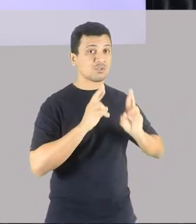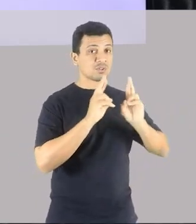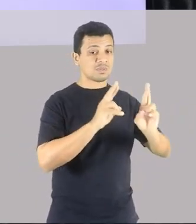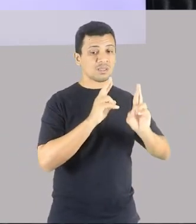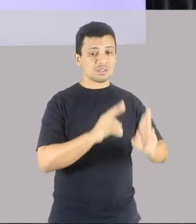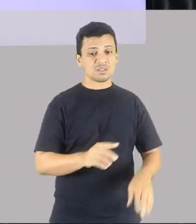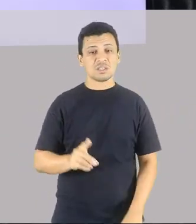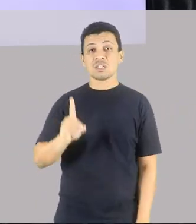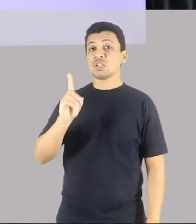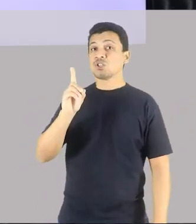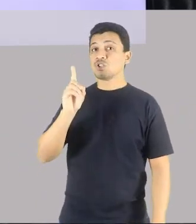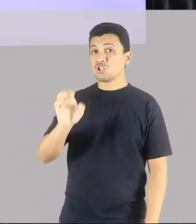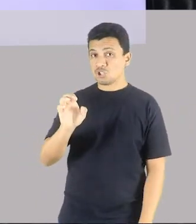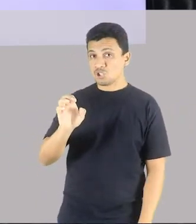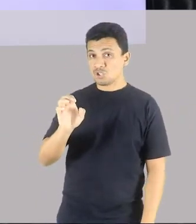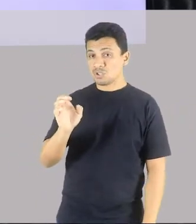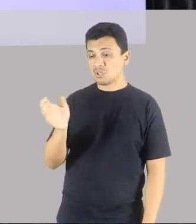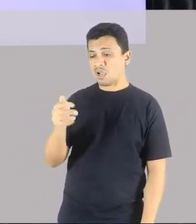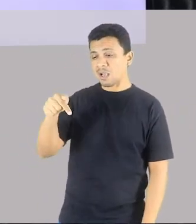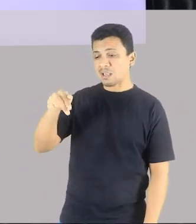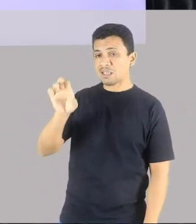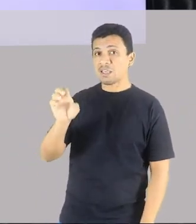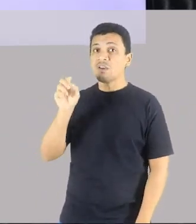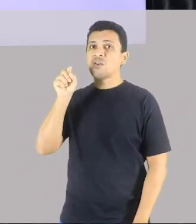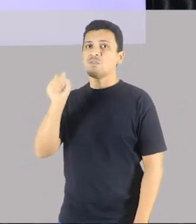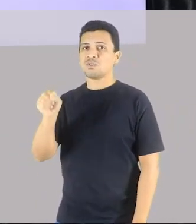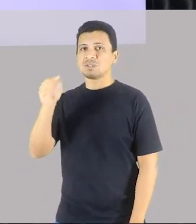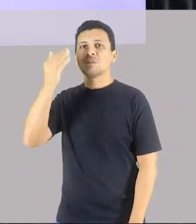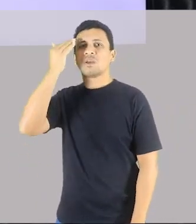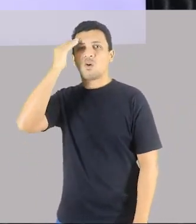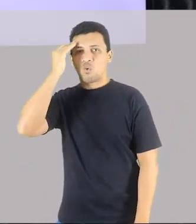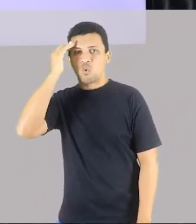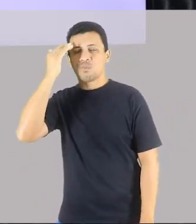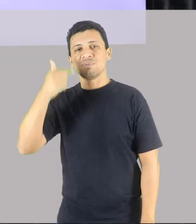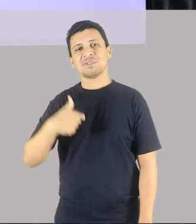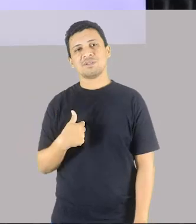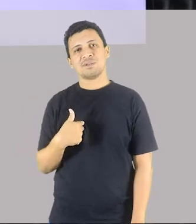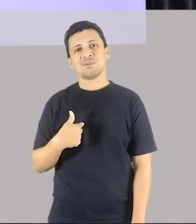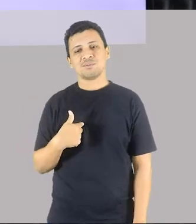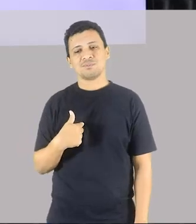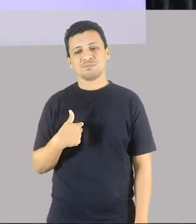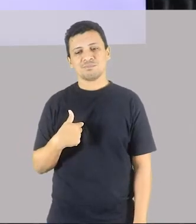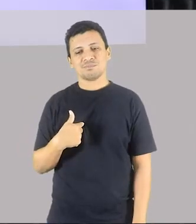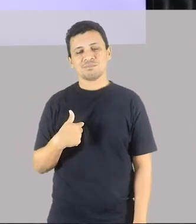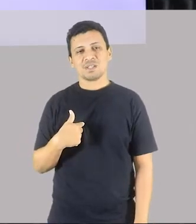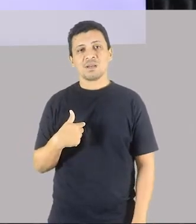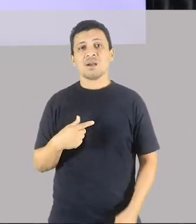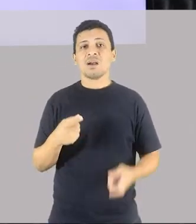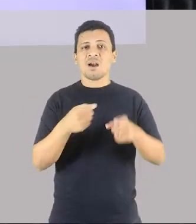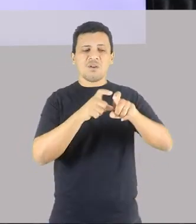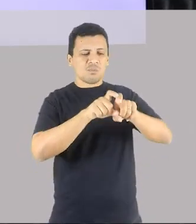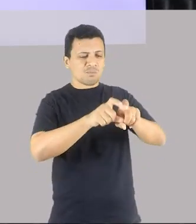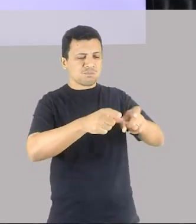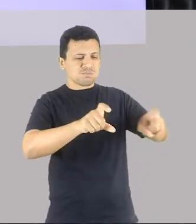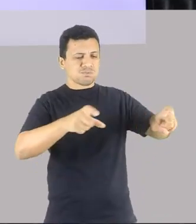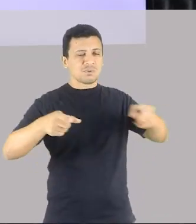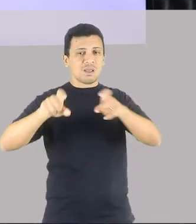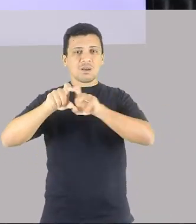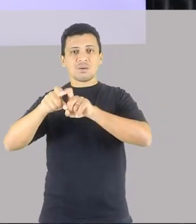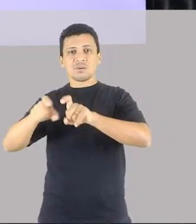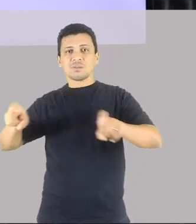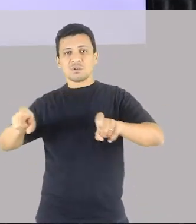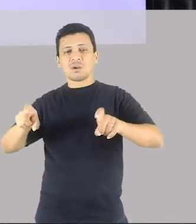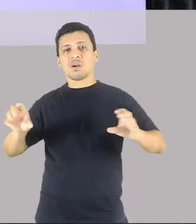compreenda. A equivalência deixa muito clara, né? Por que a oração é uma